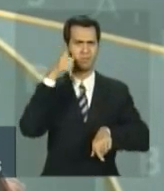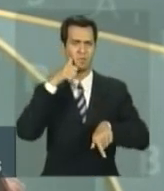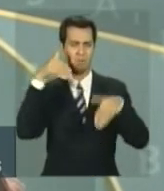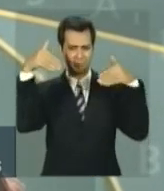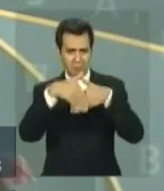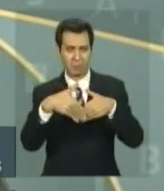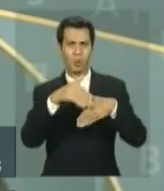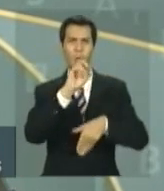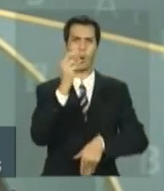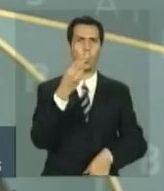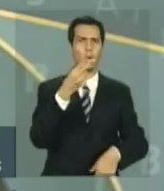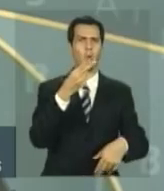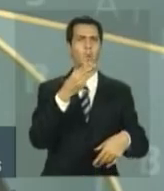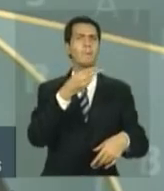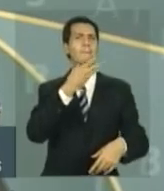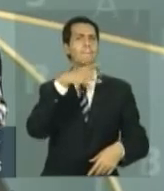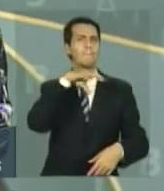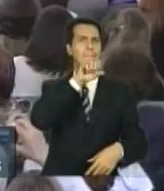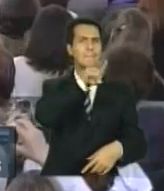violência.